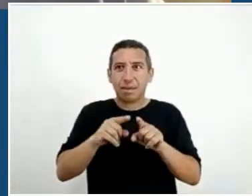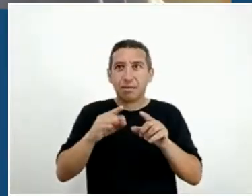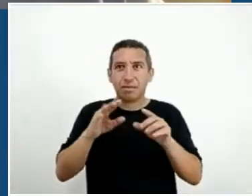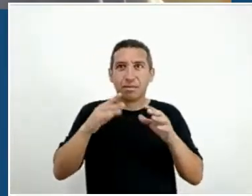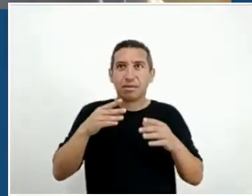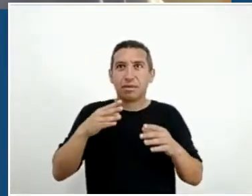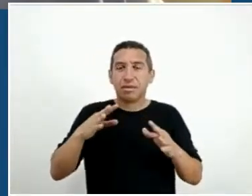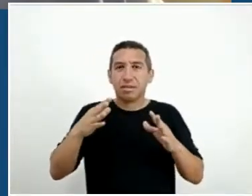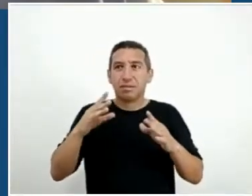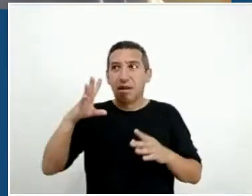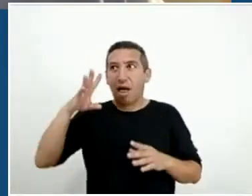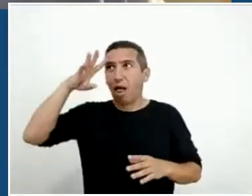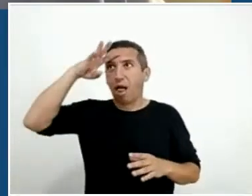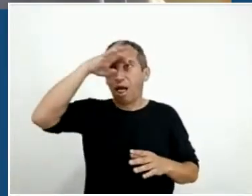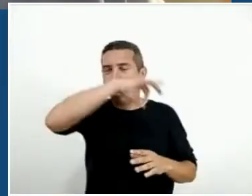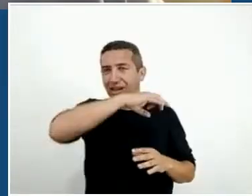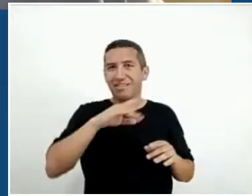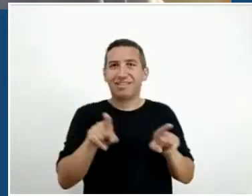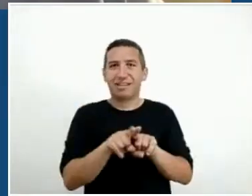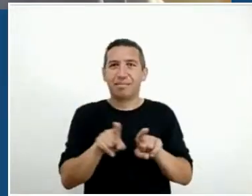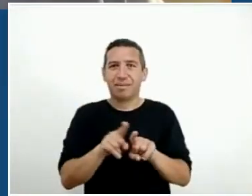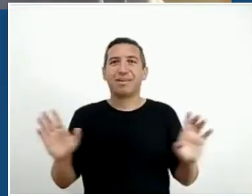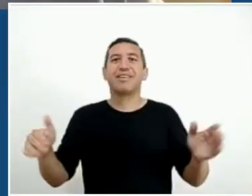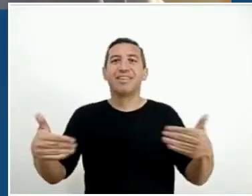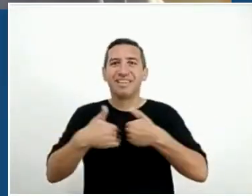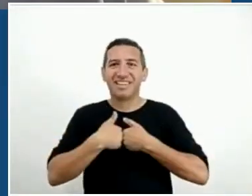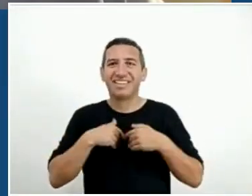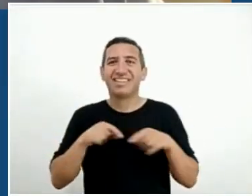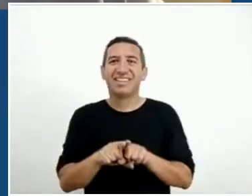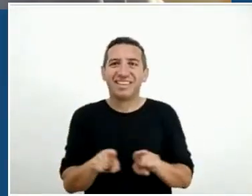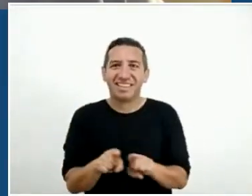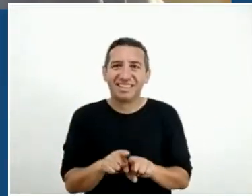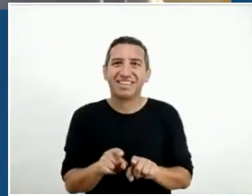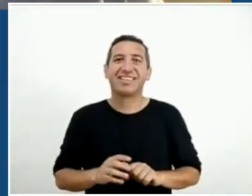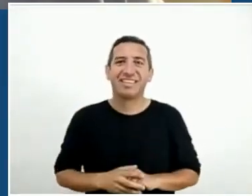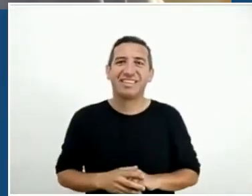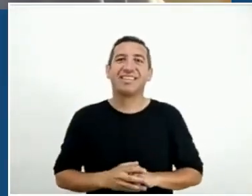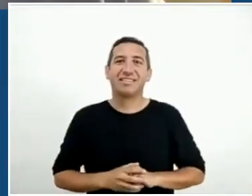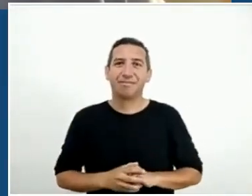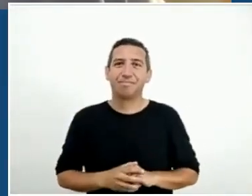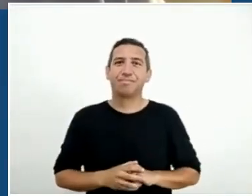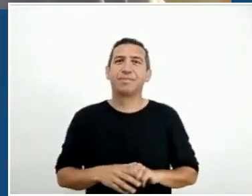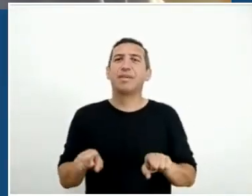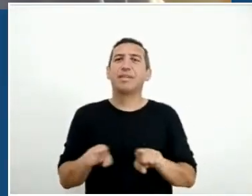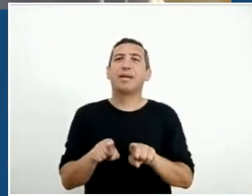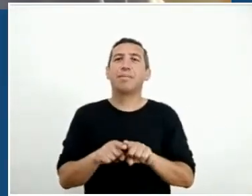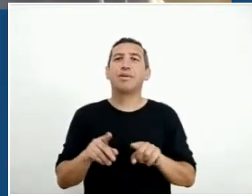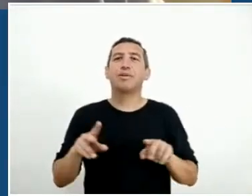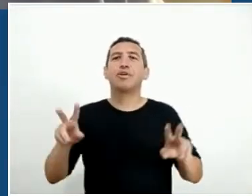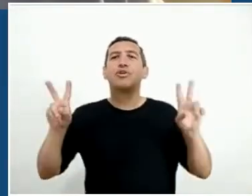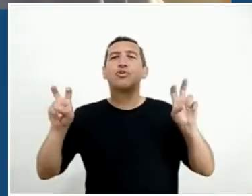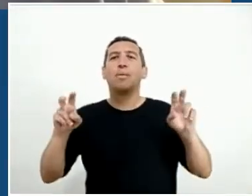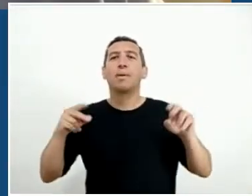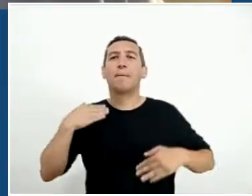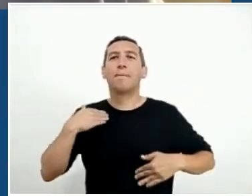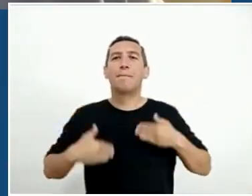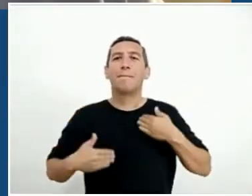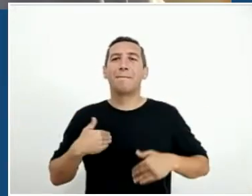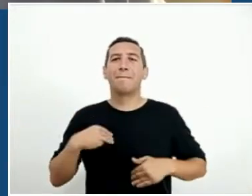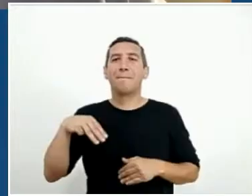aspecto autista, erros inatos do metabolismo e energias